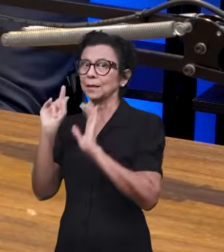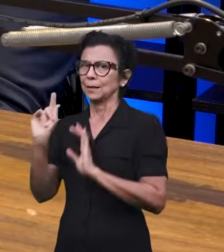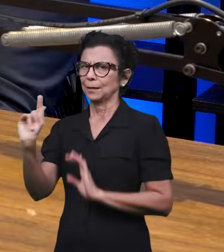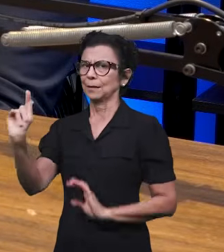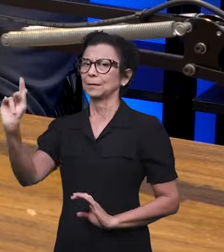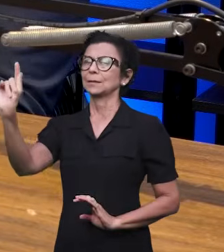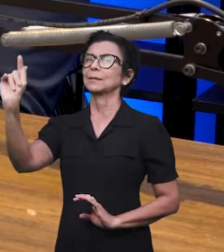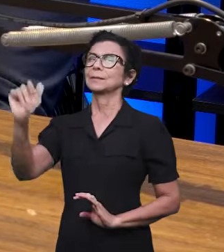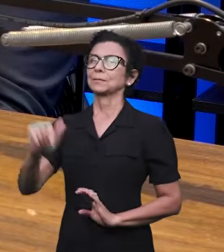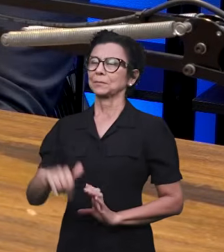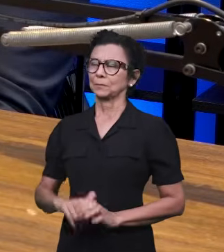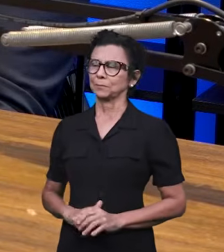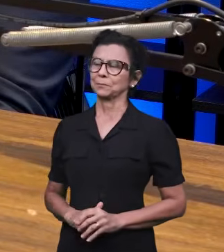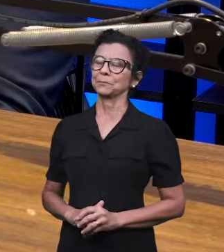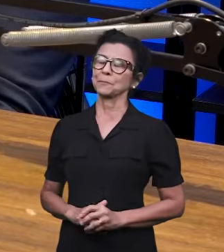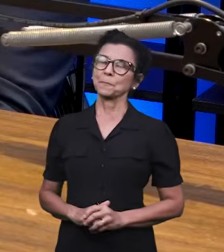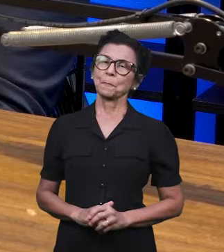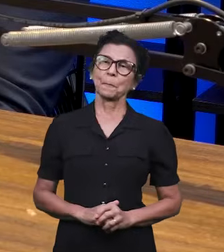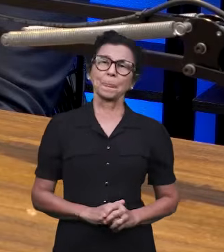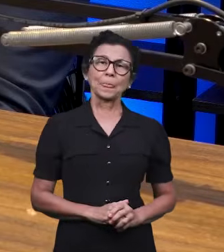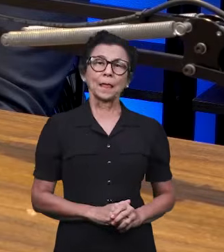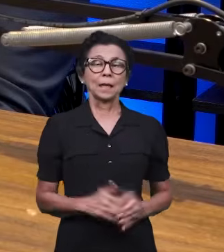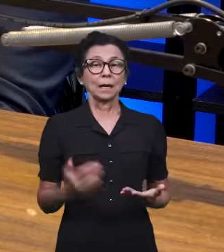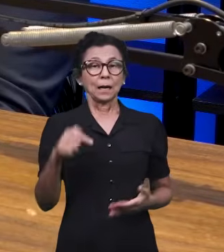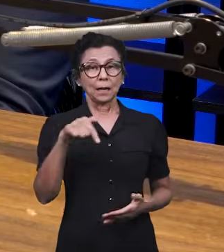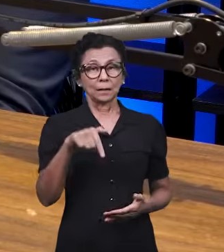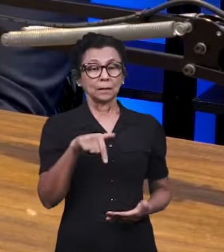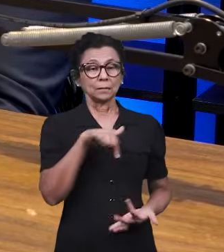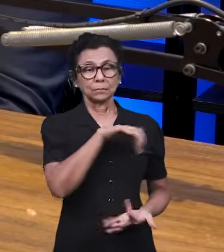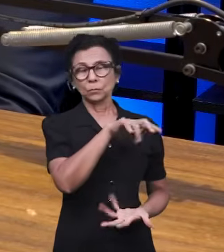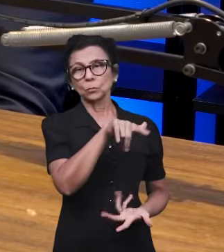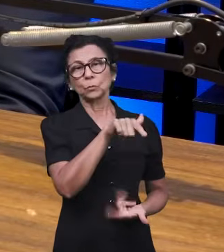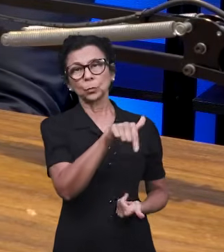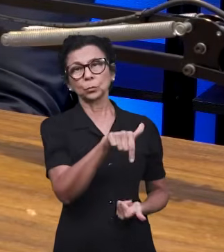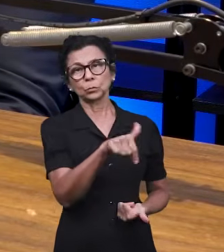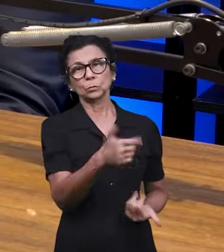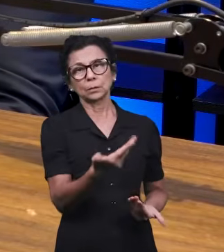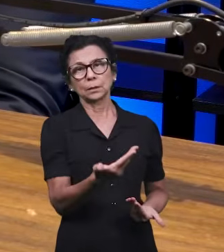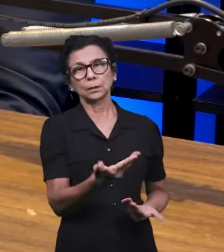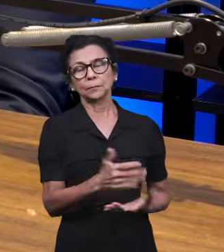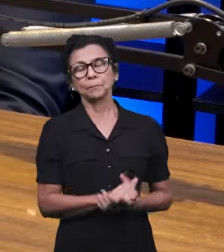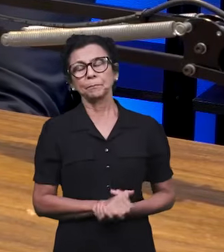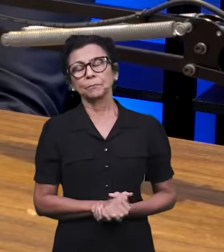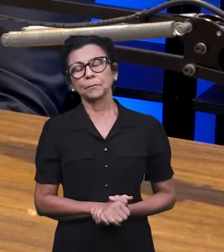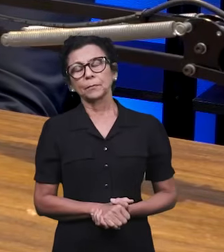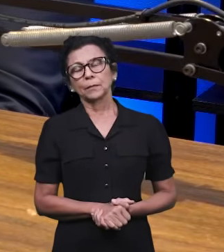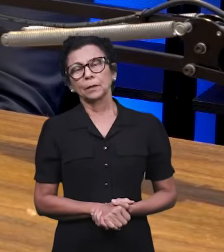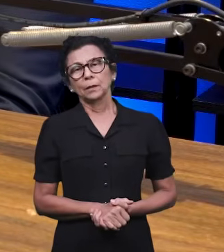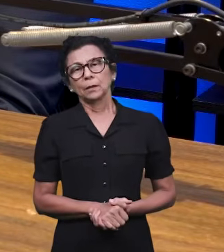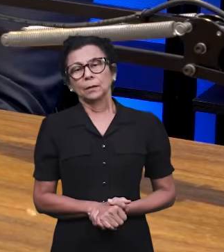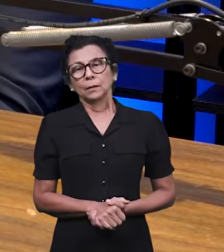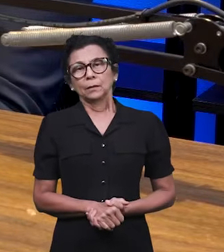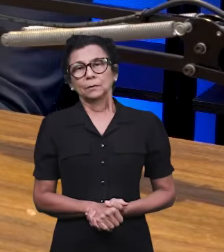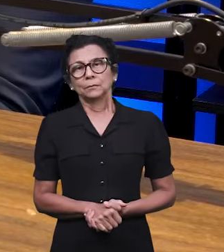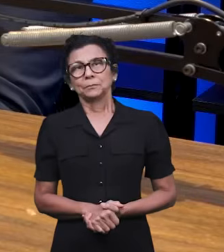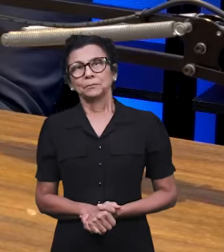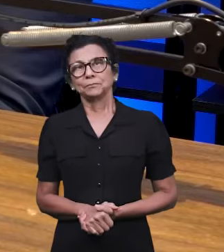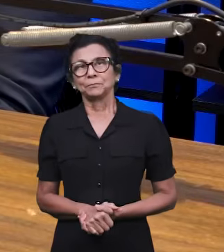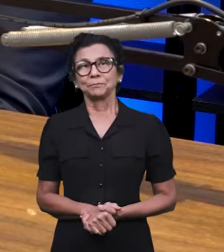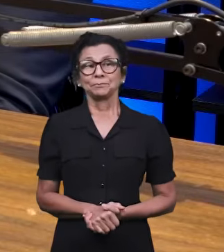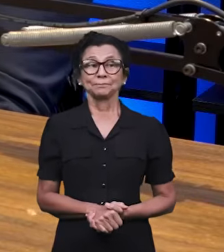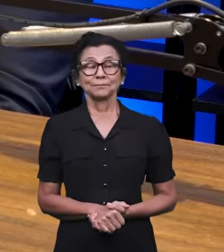eterna, né? E se aqui nessa vida, né? Como o Felipe já colocou também, por vezes o homem, né, parece